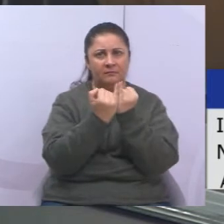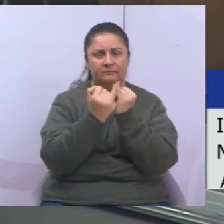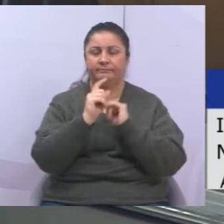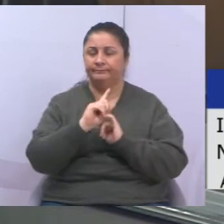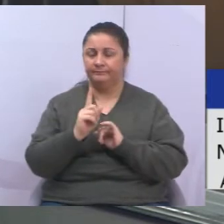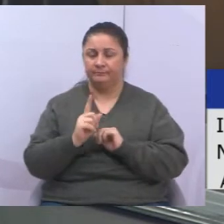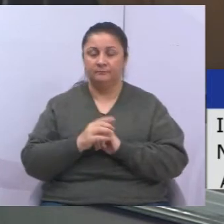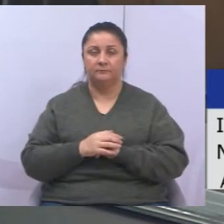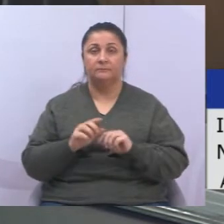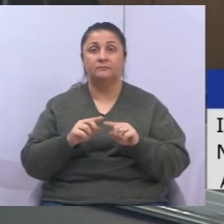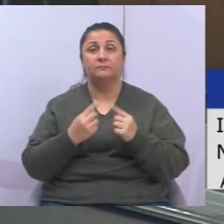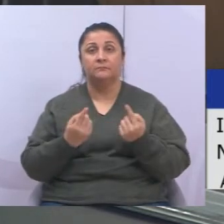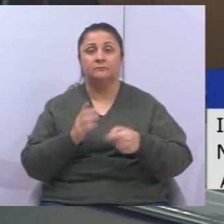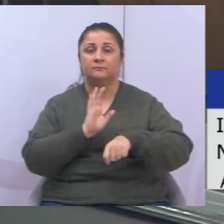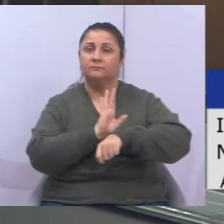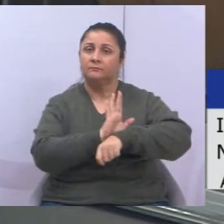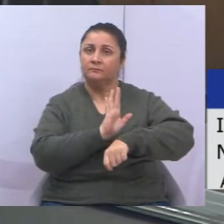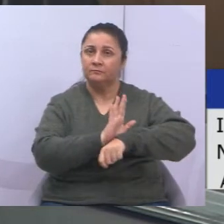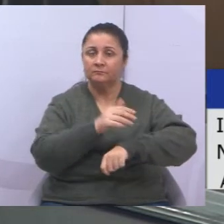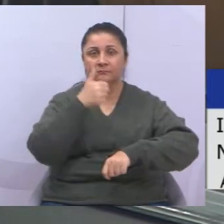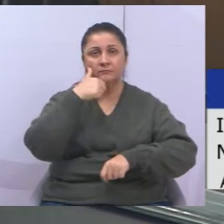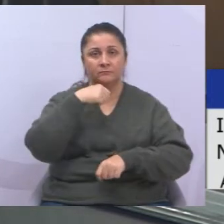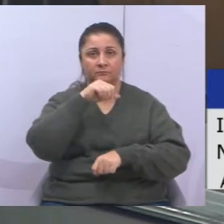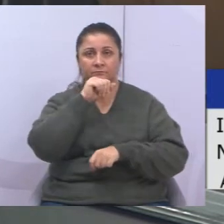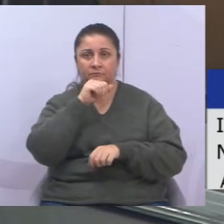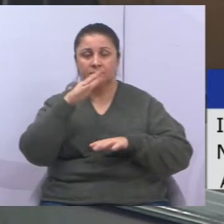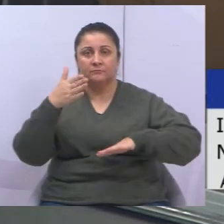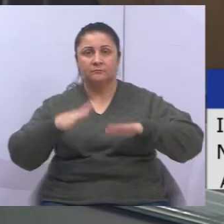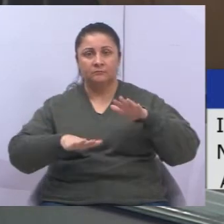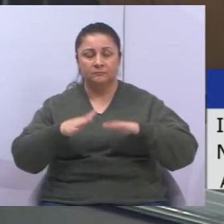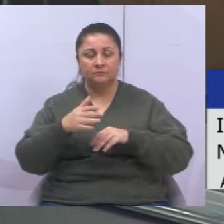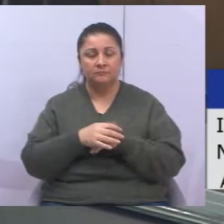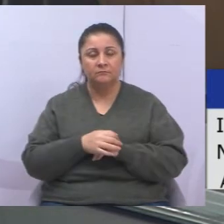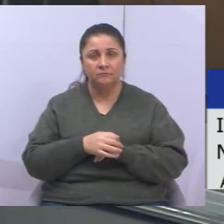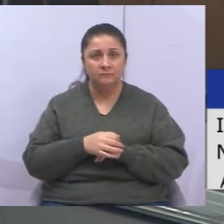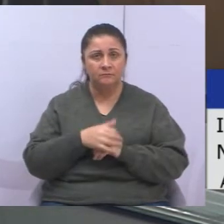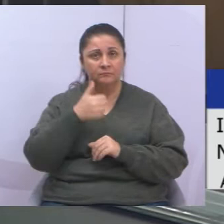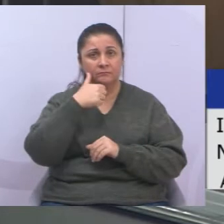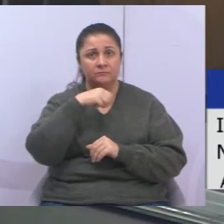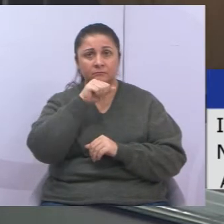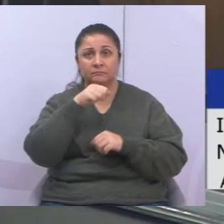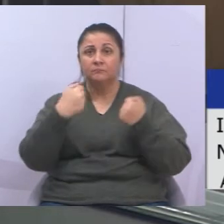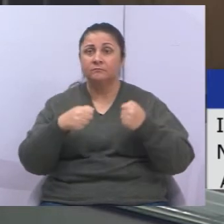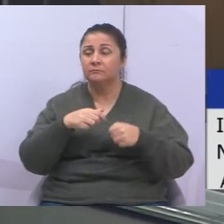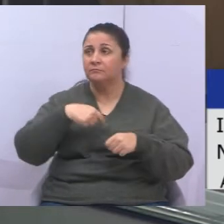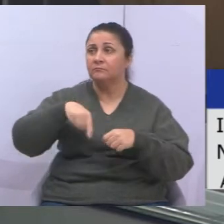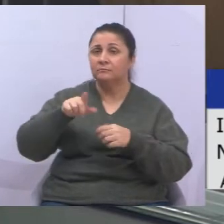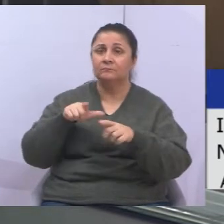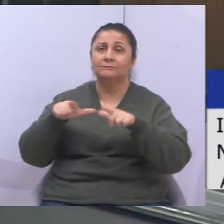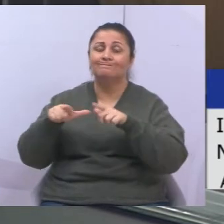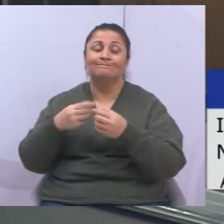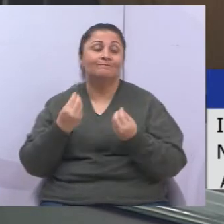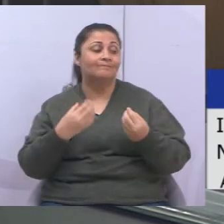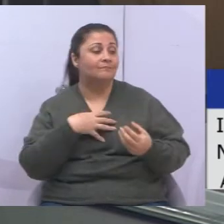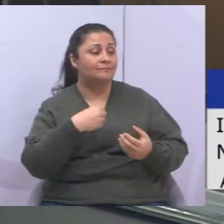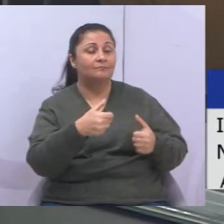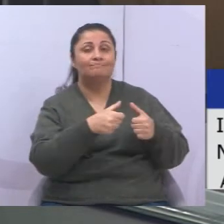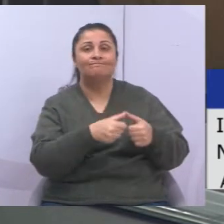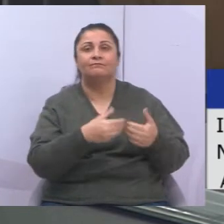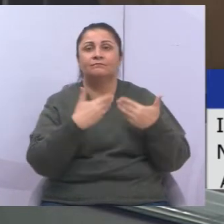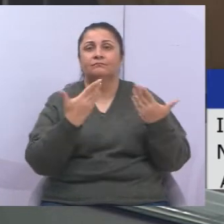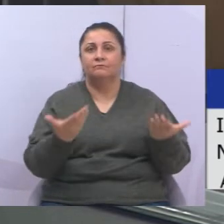mas sim ajudando essa mãe, as muitas vezes mãezinhas que precisam sair para trabalhar, não tem com quem deixar seus